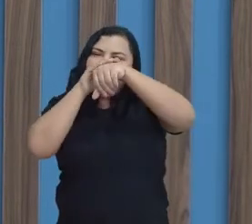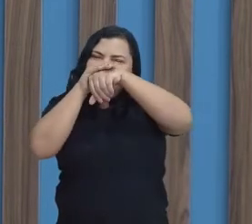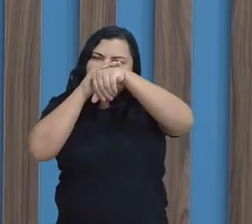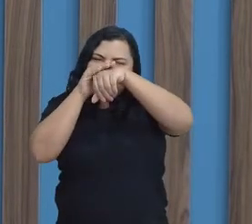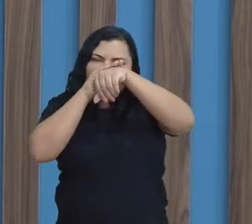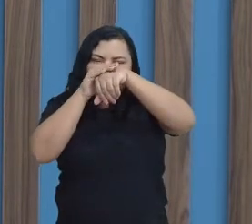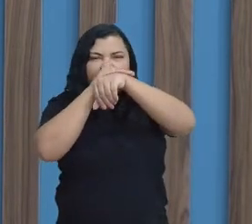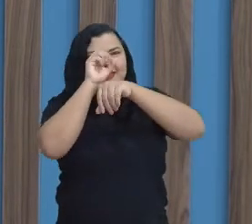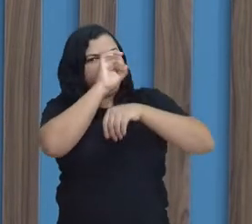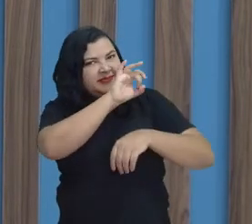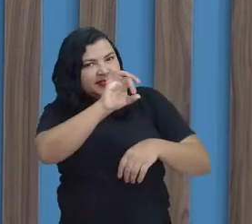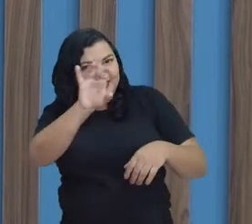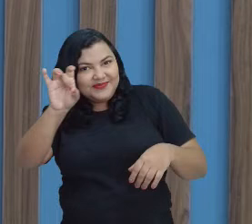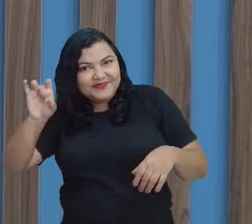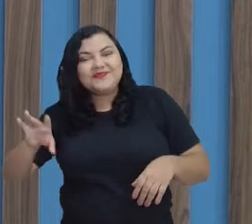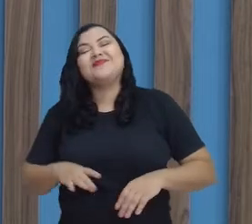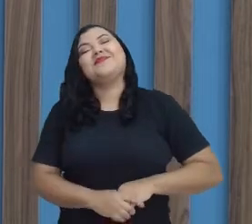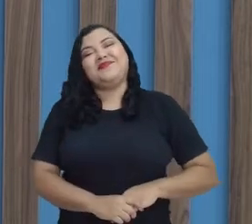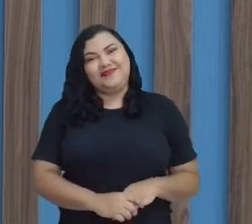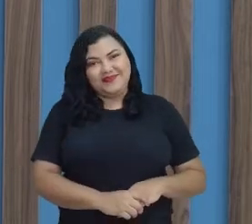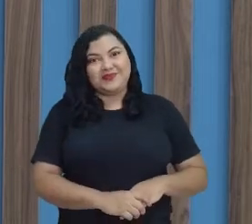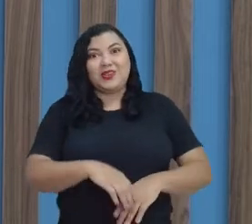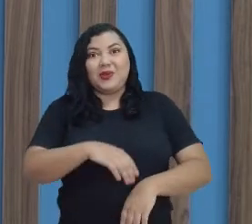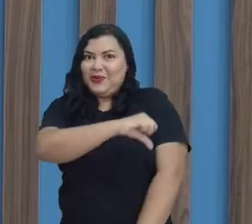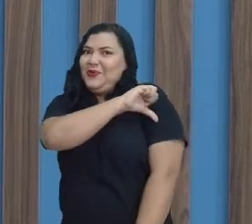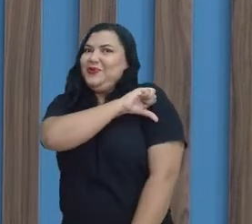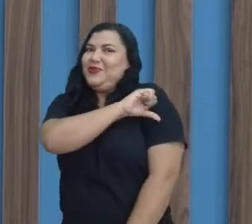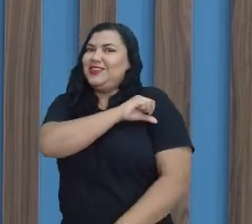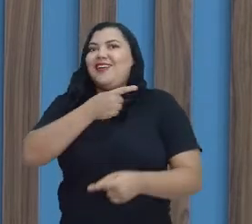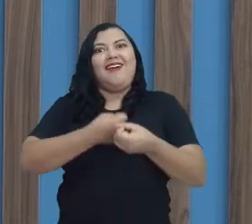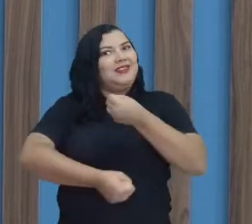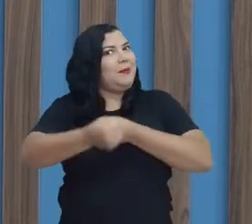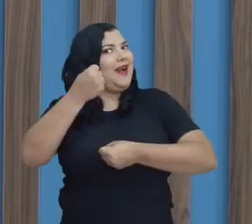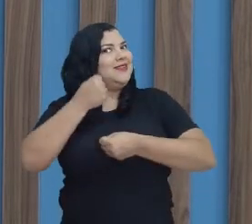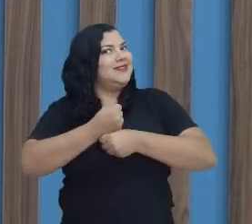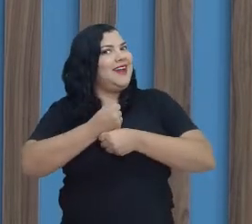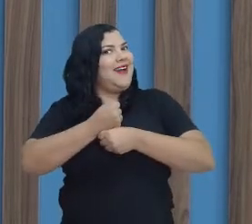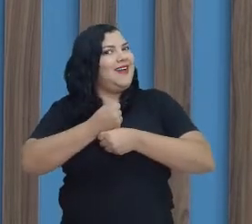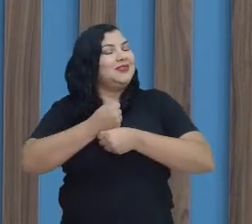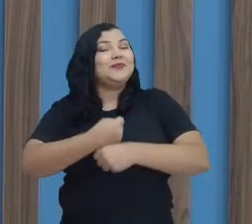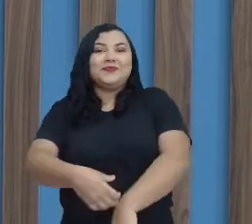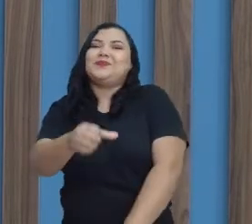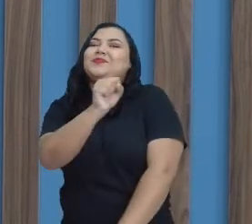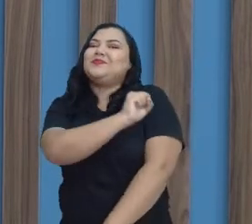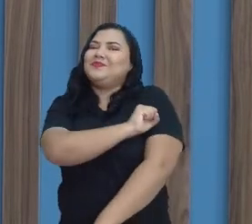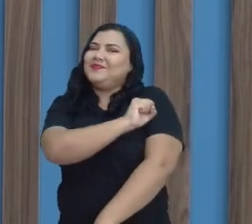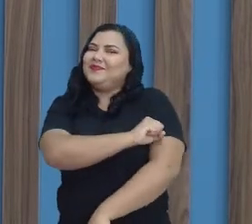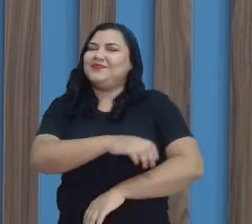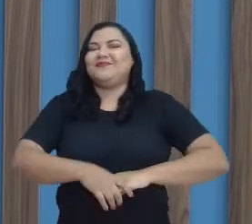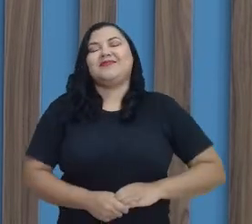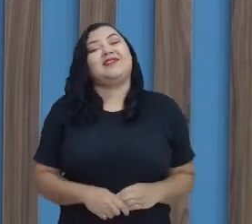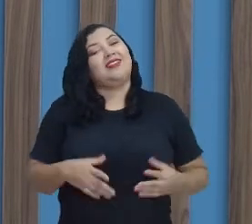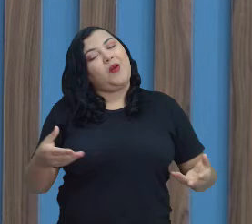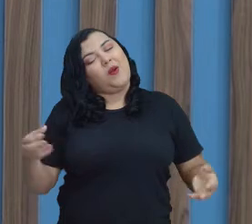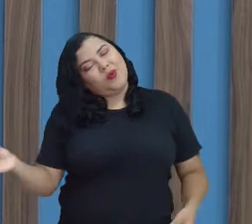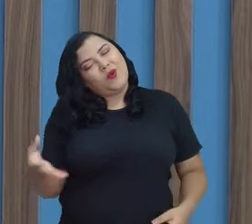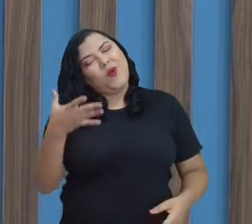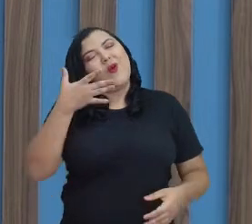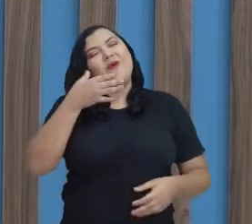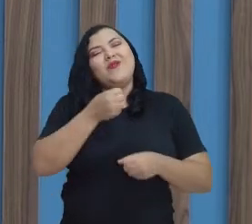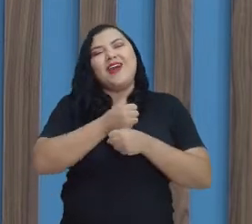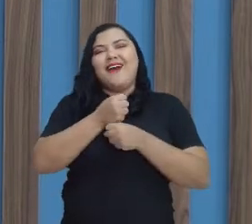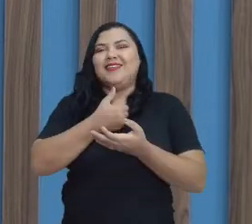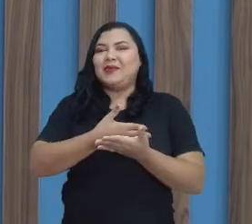vocês aqui, 9º ano, que foi o nosso 8º ano passado. Então, novo ano, novas